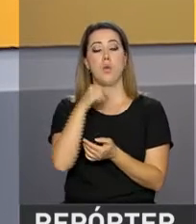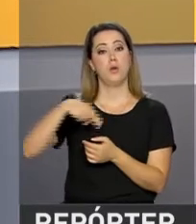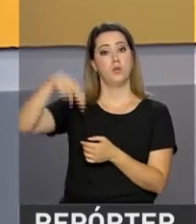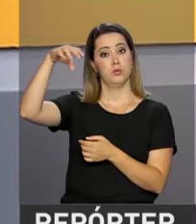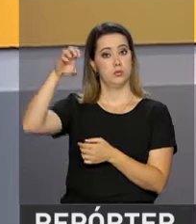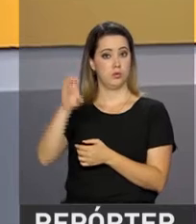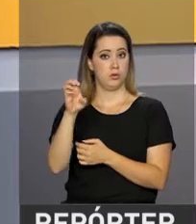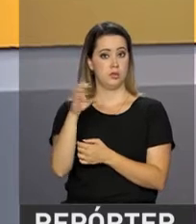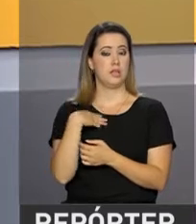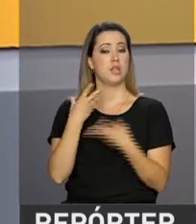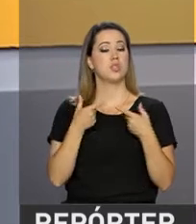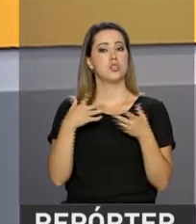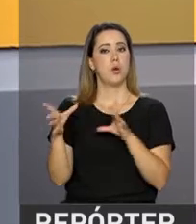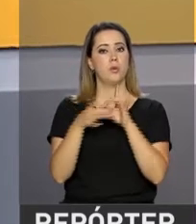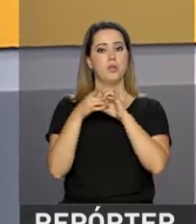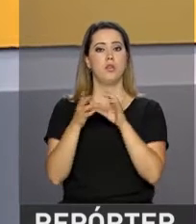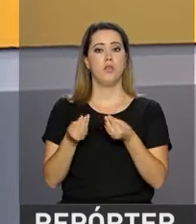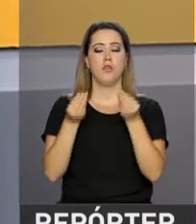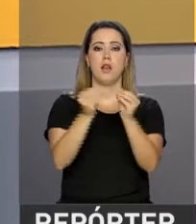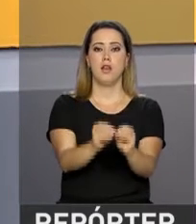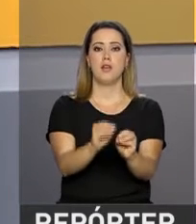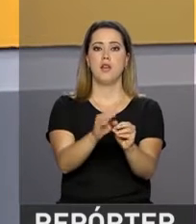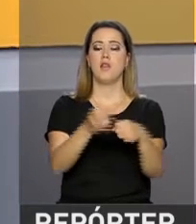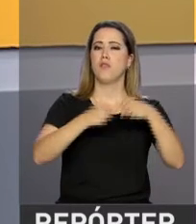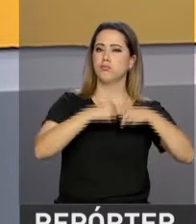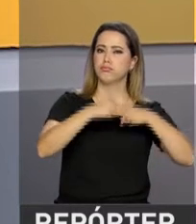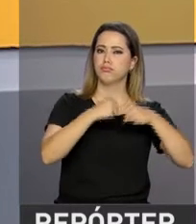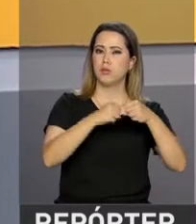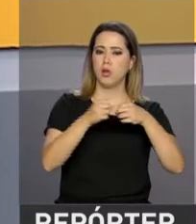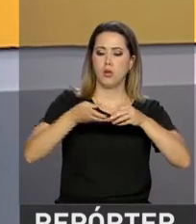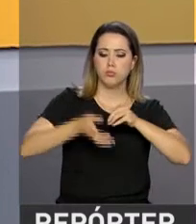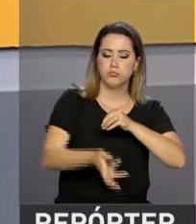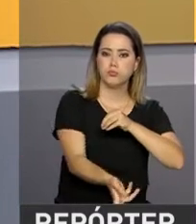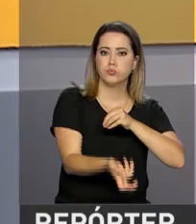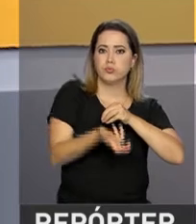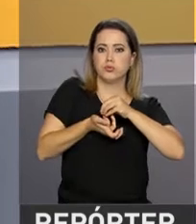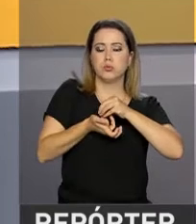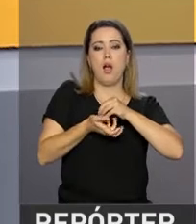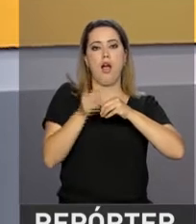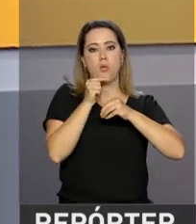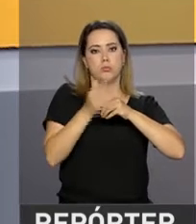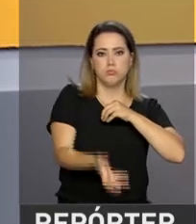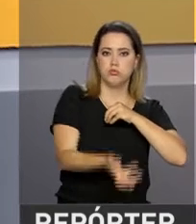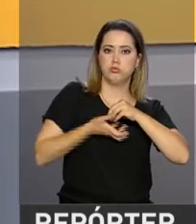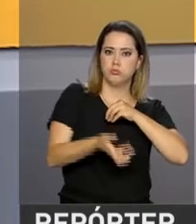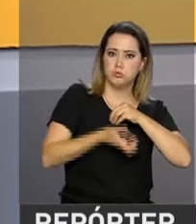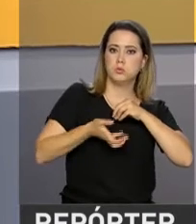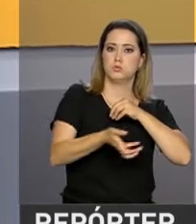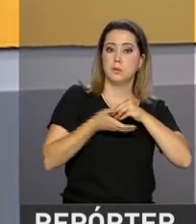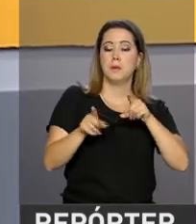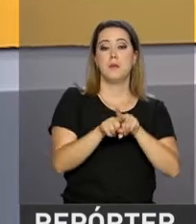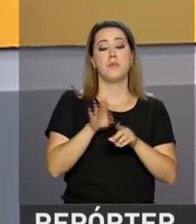motobombas que ajudaram no período da seca em São Paulo há 3 anos para puxar a água do Rio São Francisco e abastecer a população